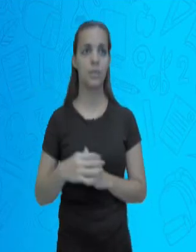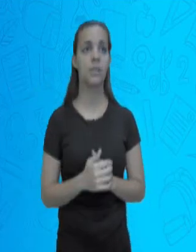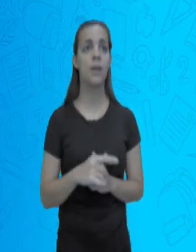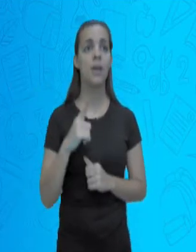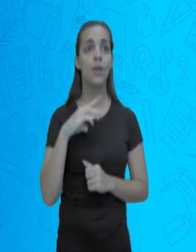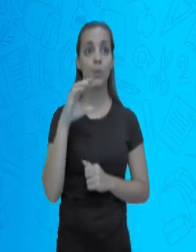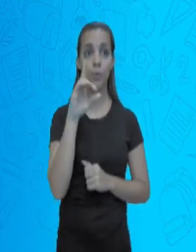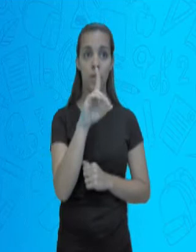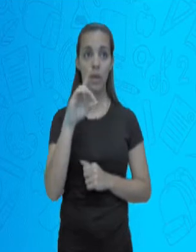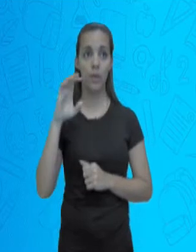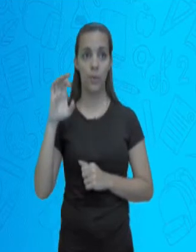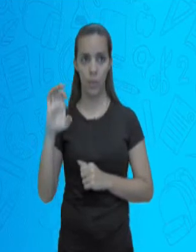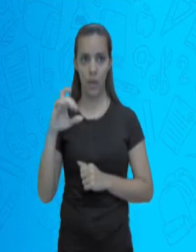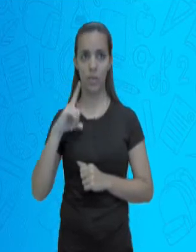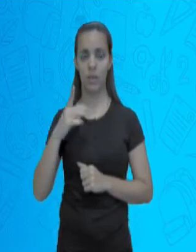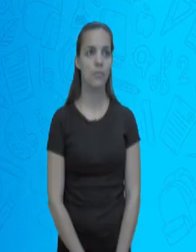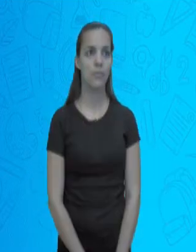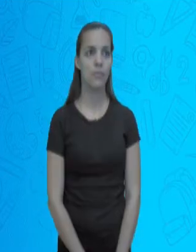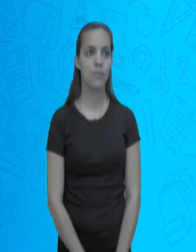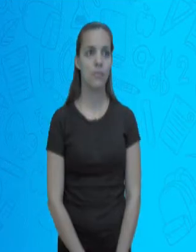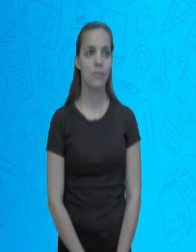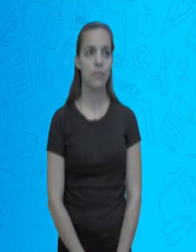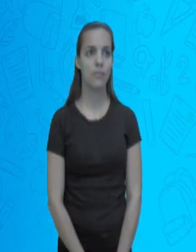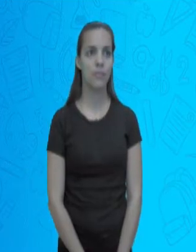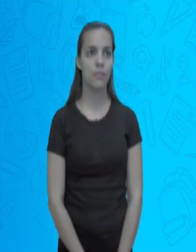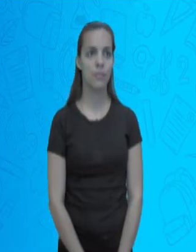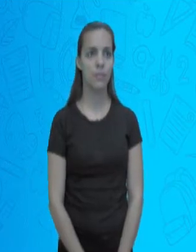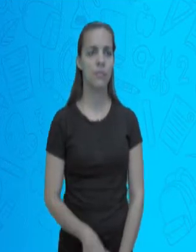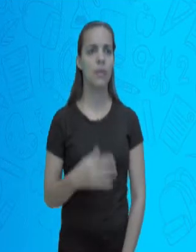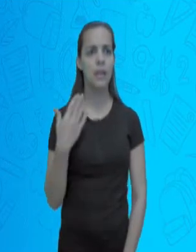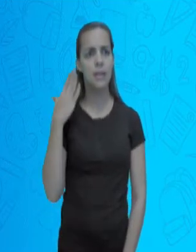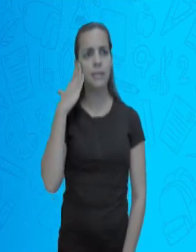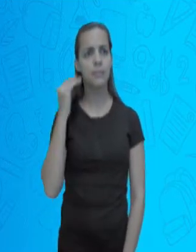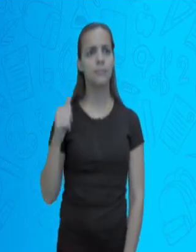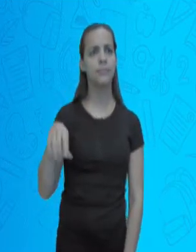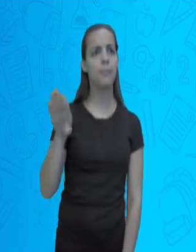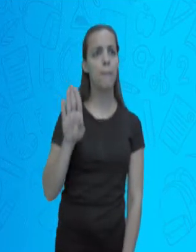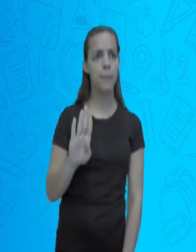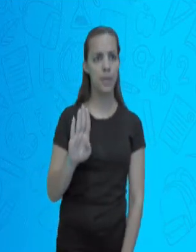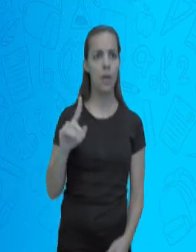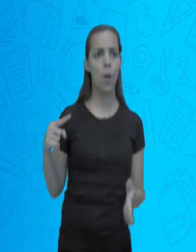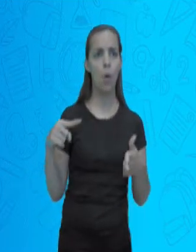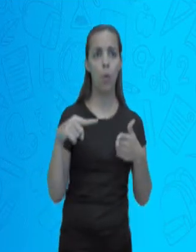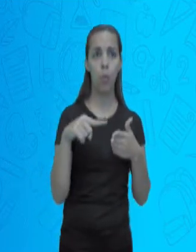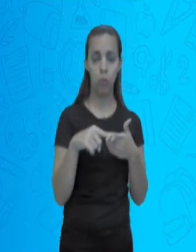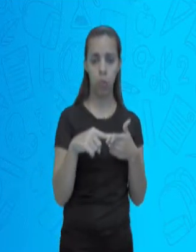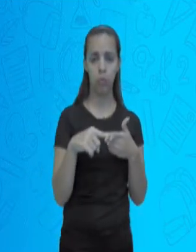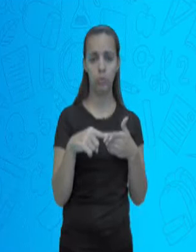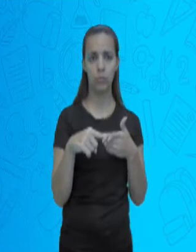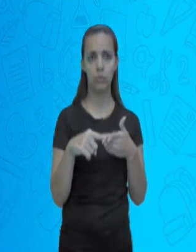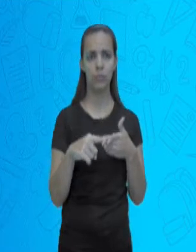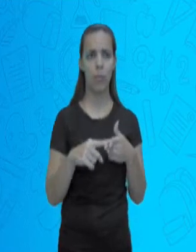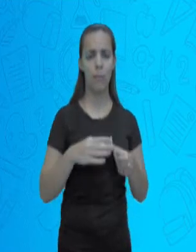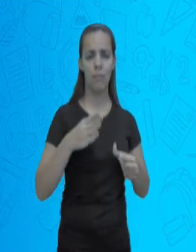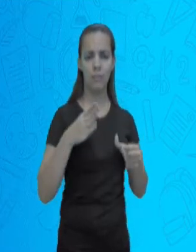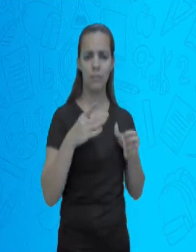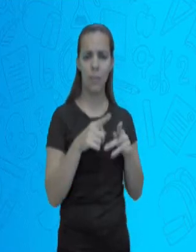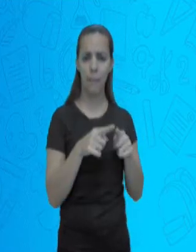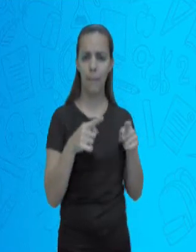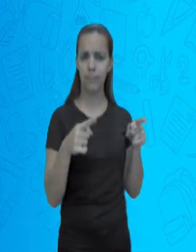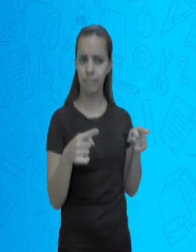de 6,6. Sabendo que B é o ponto médio de AC, B